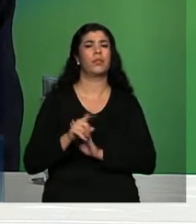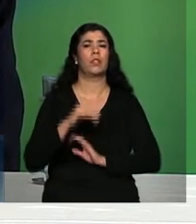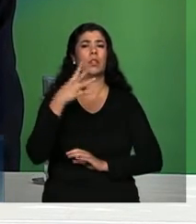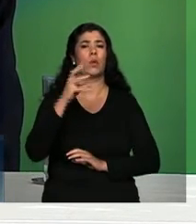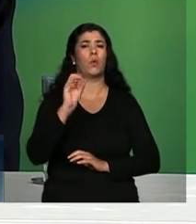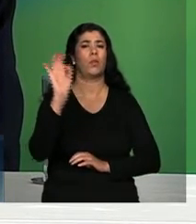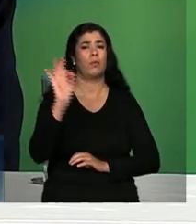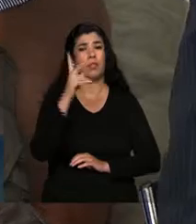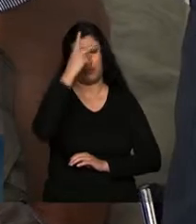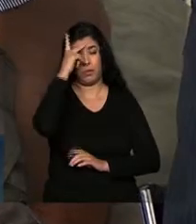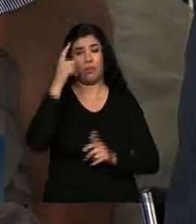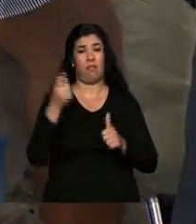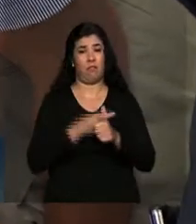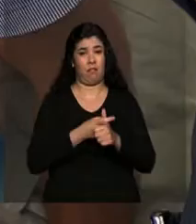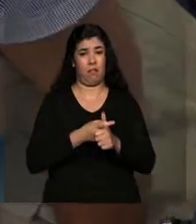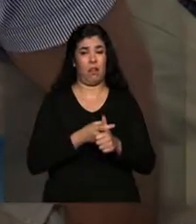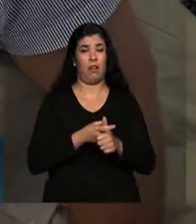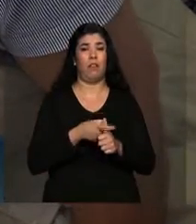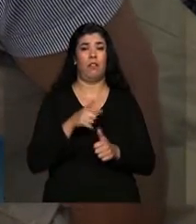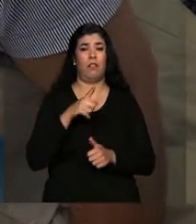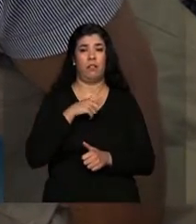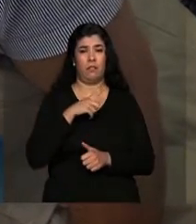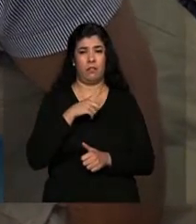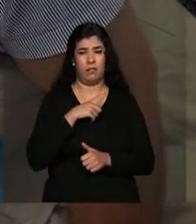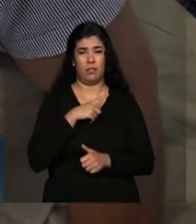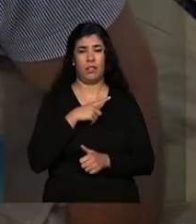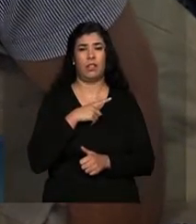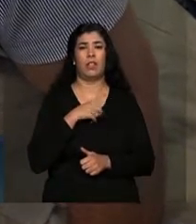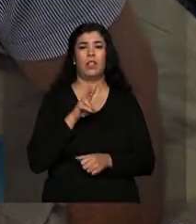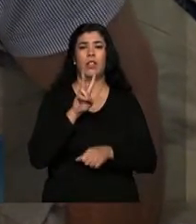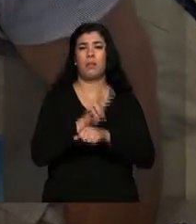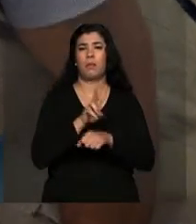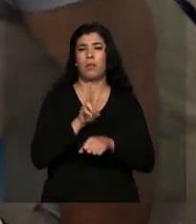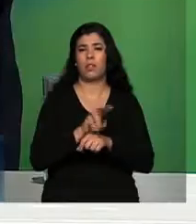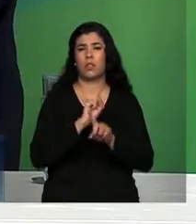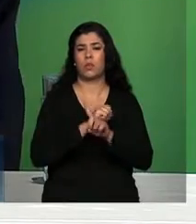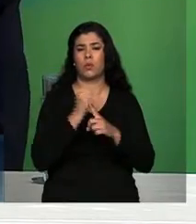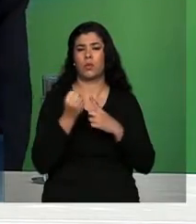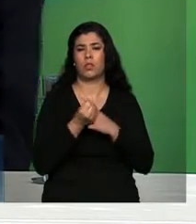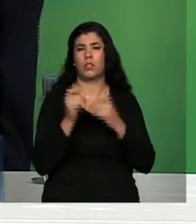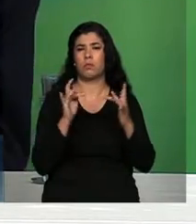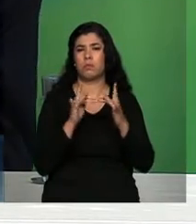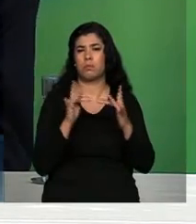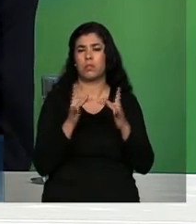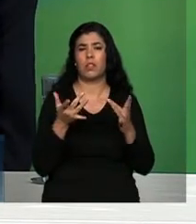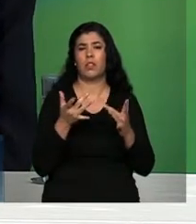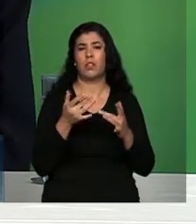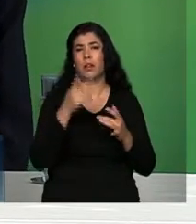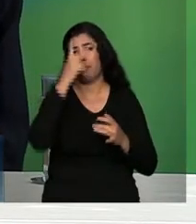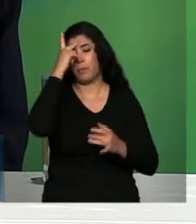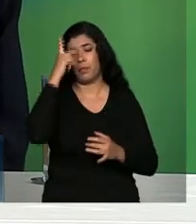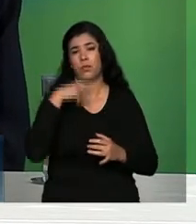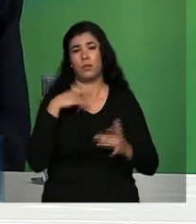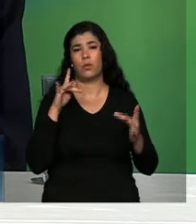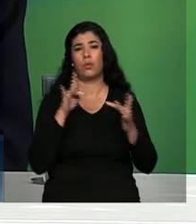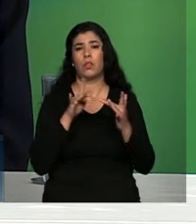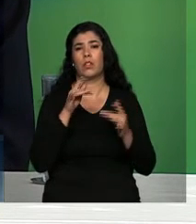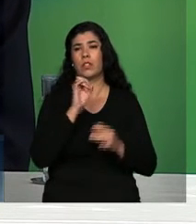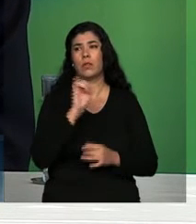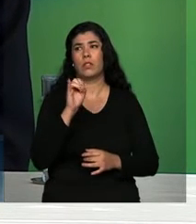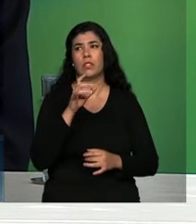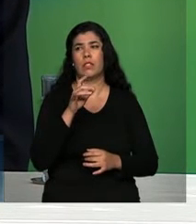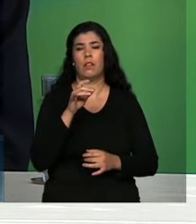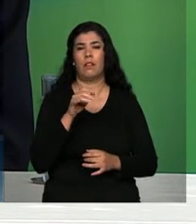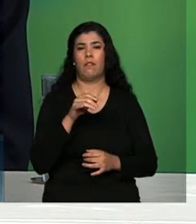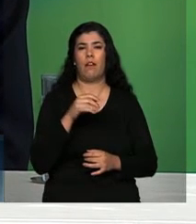estão inadimplentes, eles têm acesso à rede de proteção social? Não. Não tem? É, porque não pagou, não tem. Não, ou seja, paga e